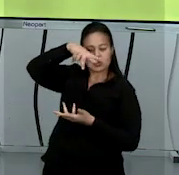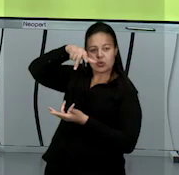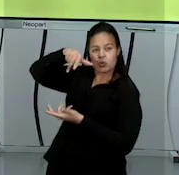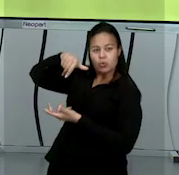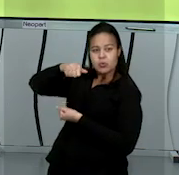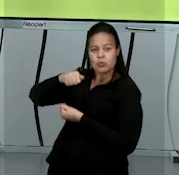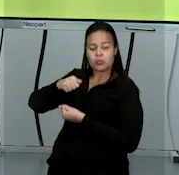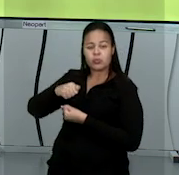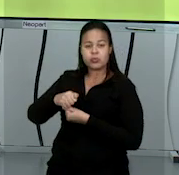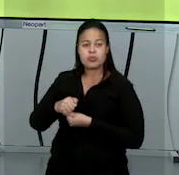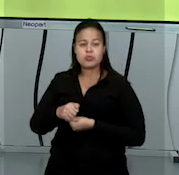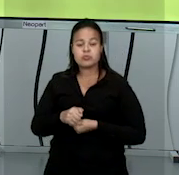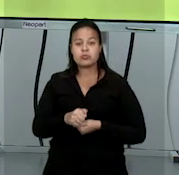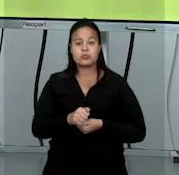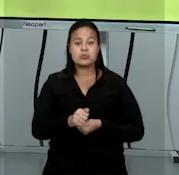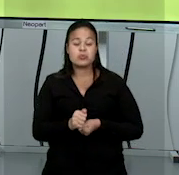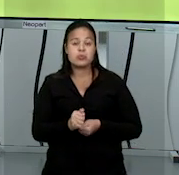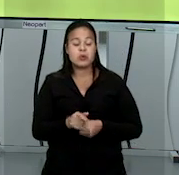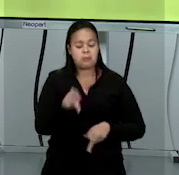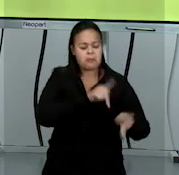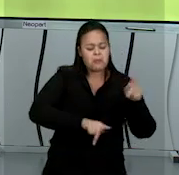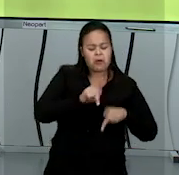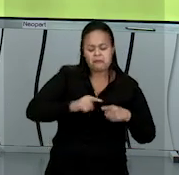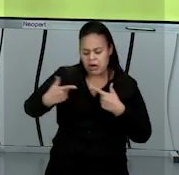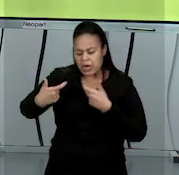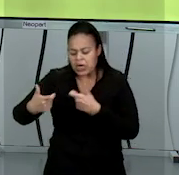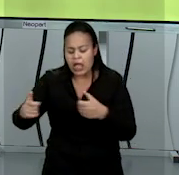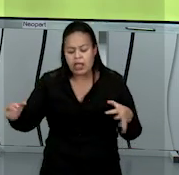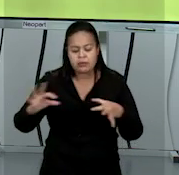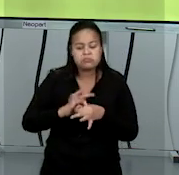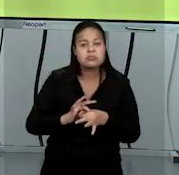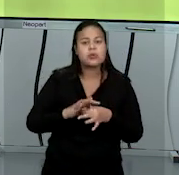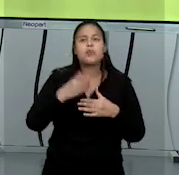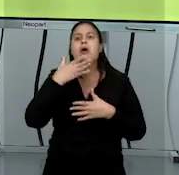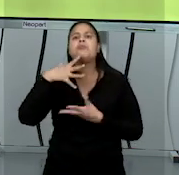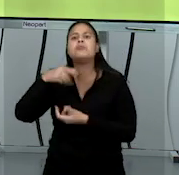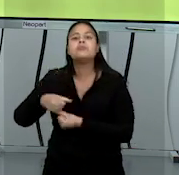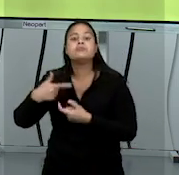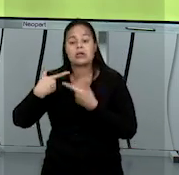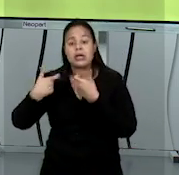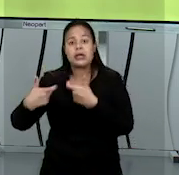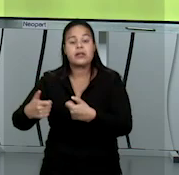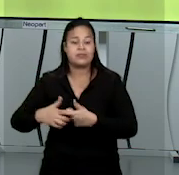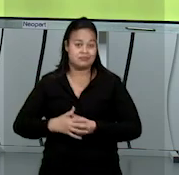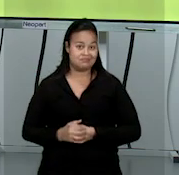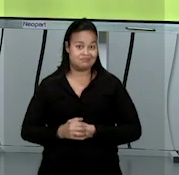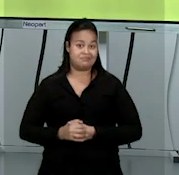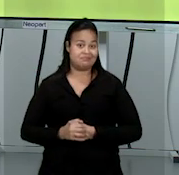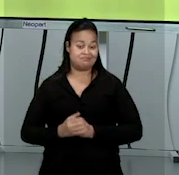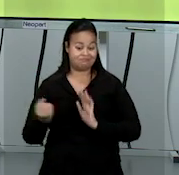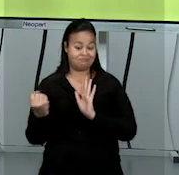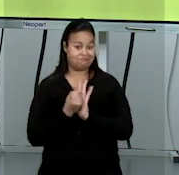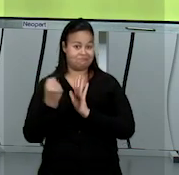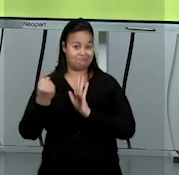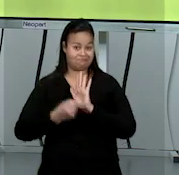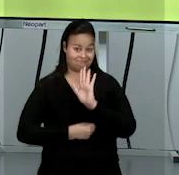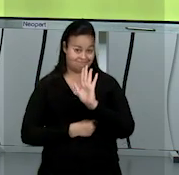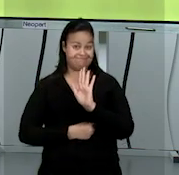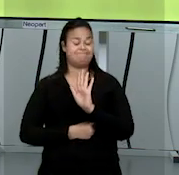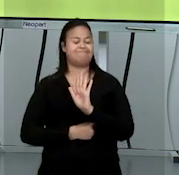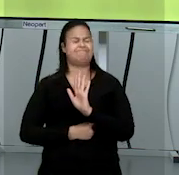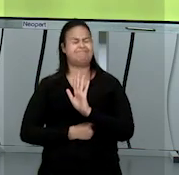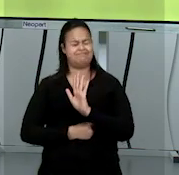aqui embaixo nós temos tem uma imagem, um texto não verbal, essa imagem, e nós temos aqui um